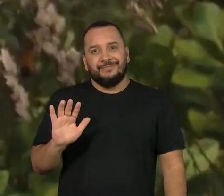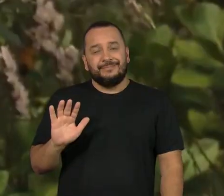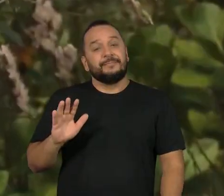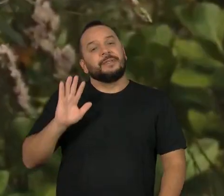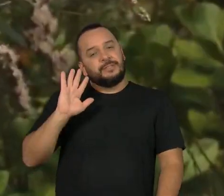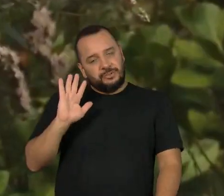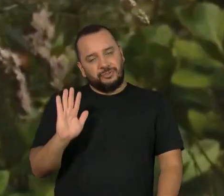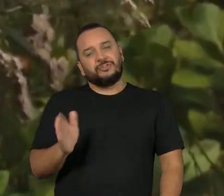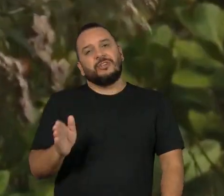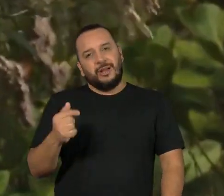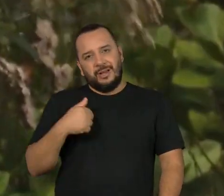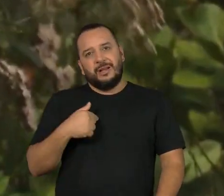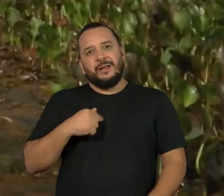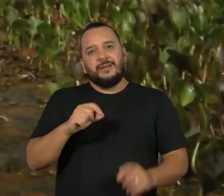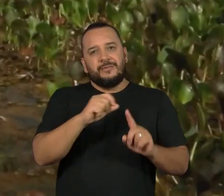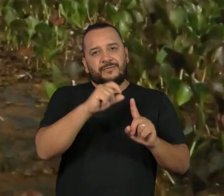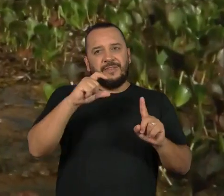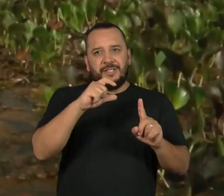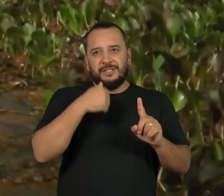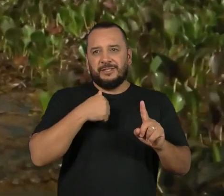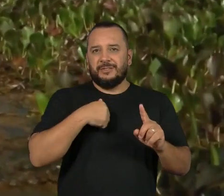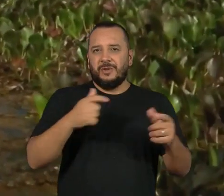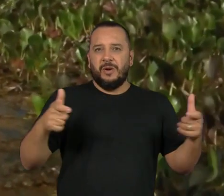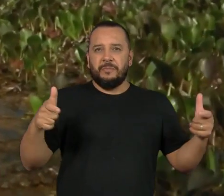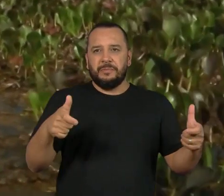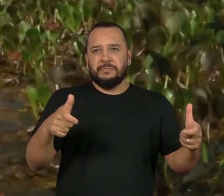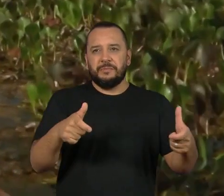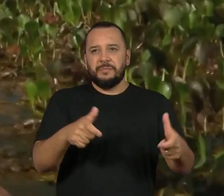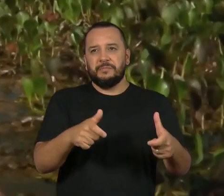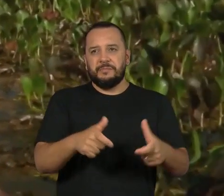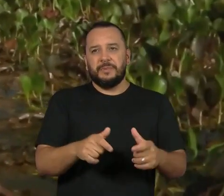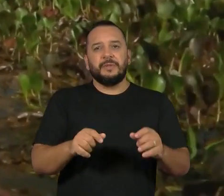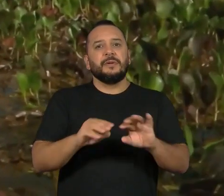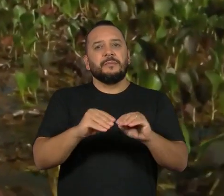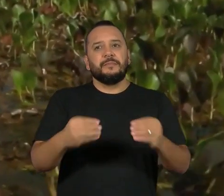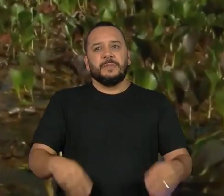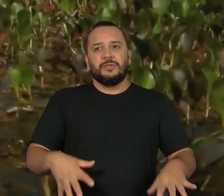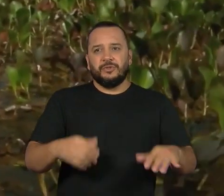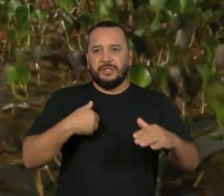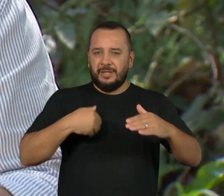perderam boa parte da vegetação, o que ameaça a biodiversidade.